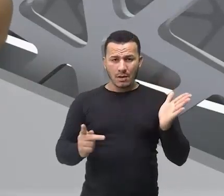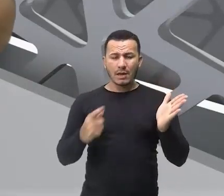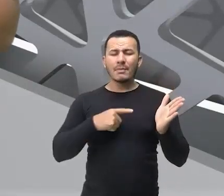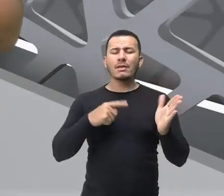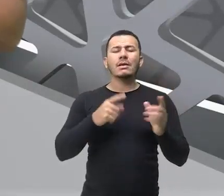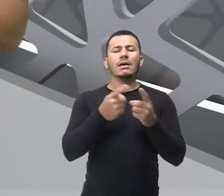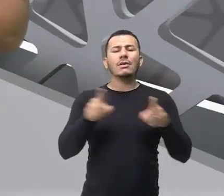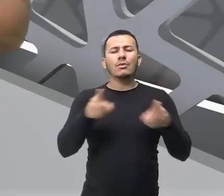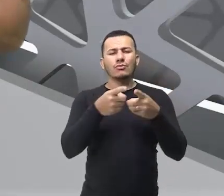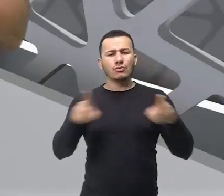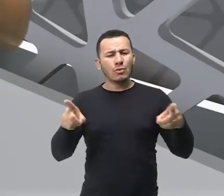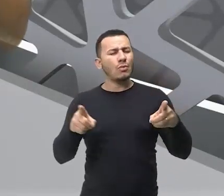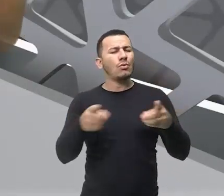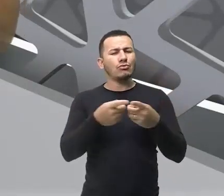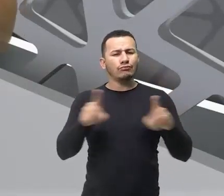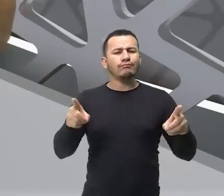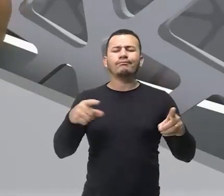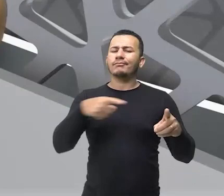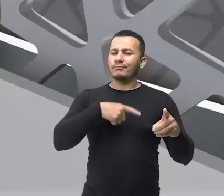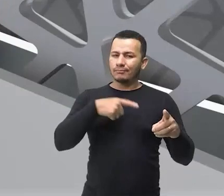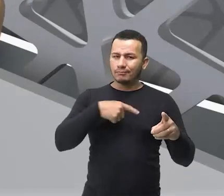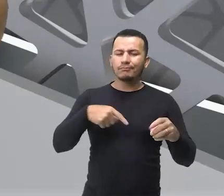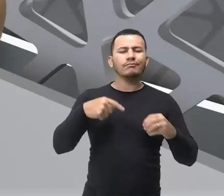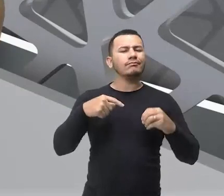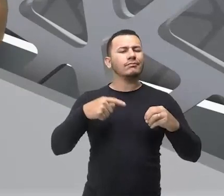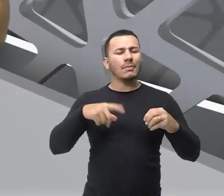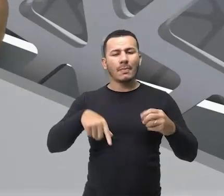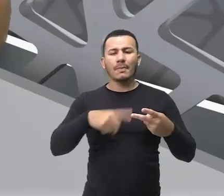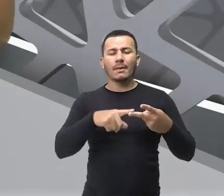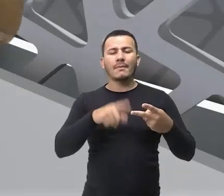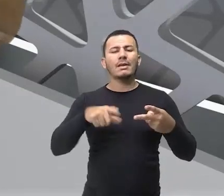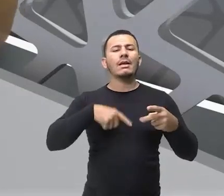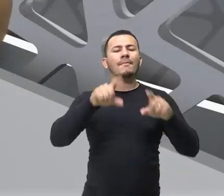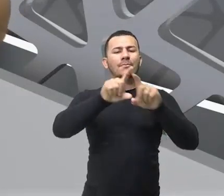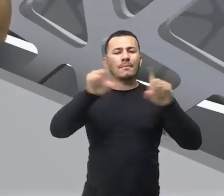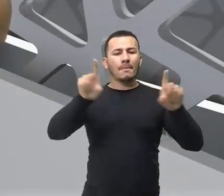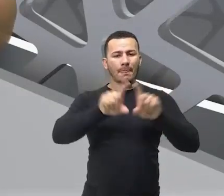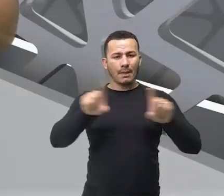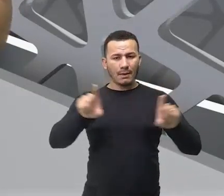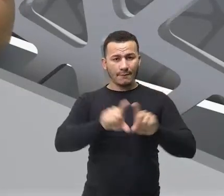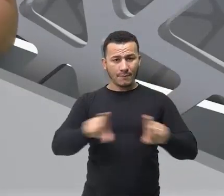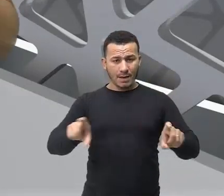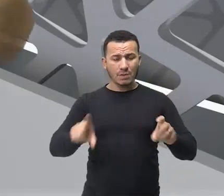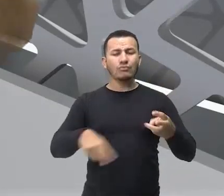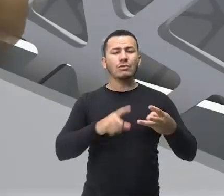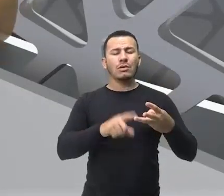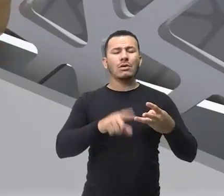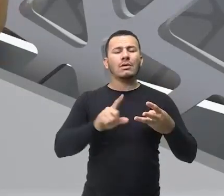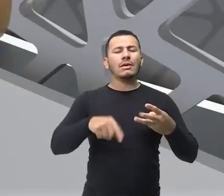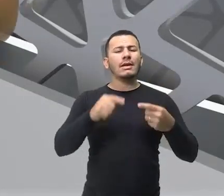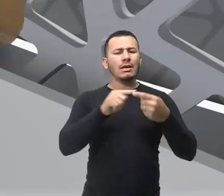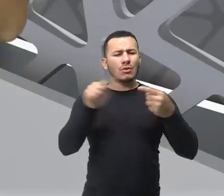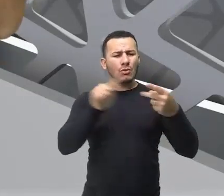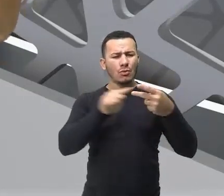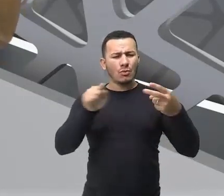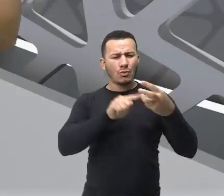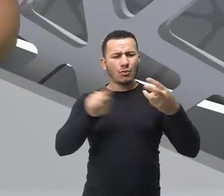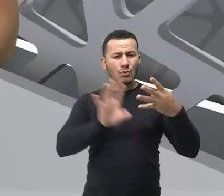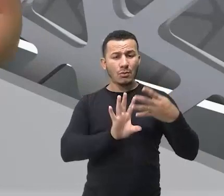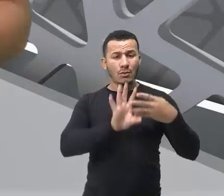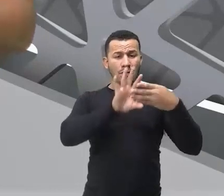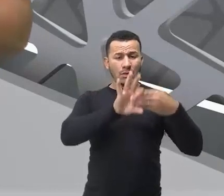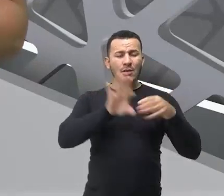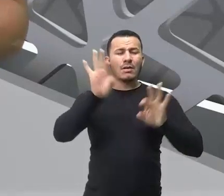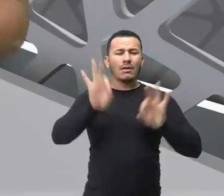uma sonoridade muito grande, que ele foi escrito aí em versos, os versos foram agrupados em estrofes,